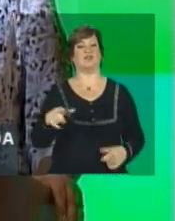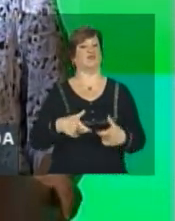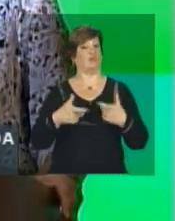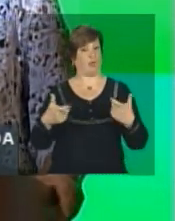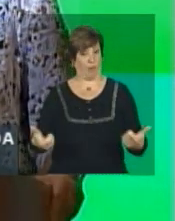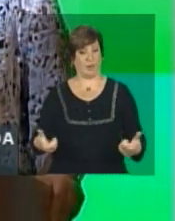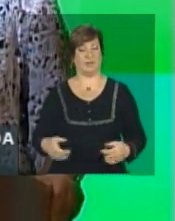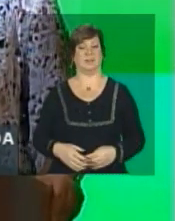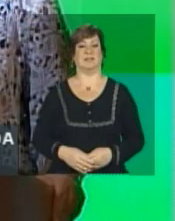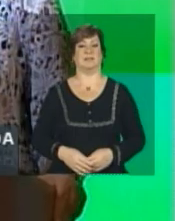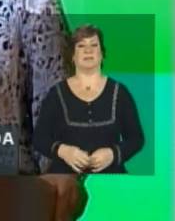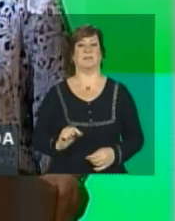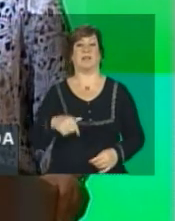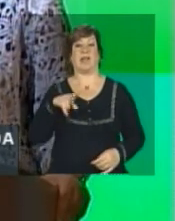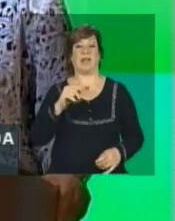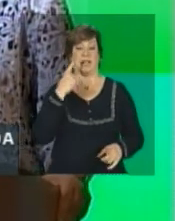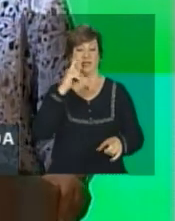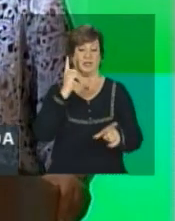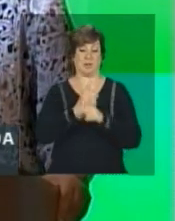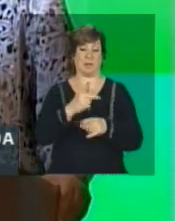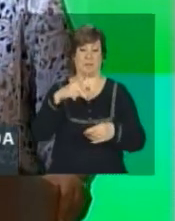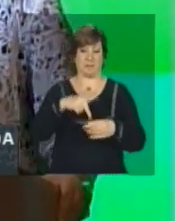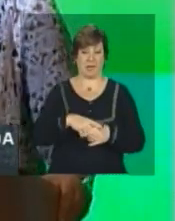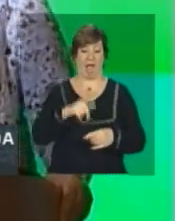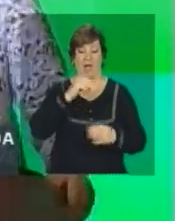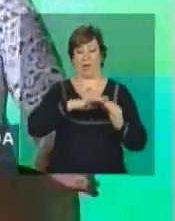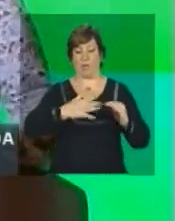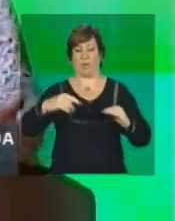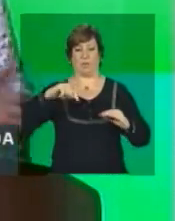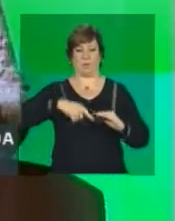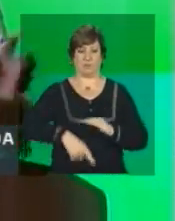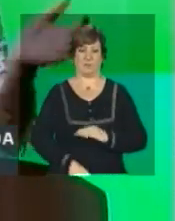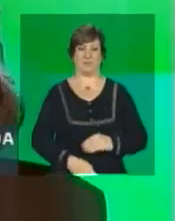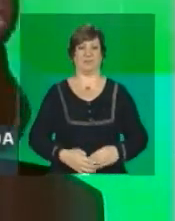sorte em descobrir petróleo em águas profundas.